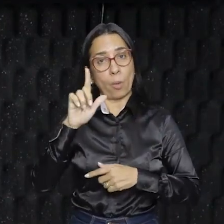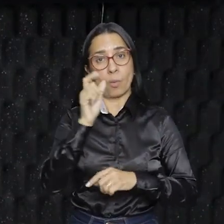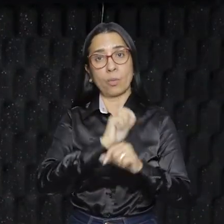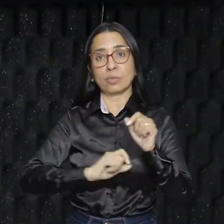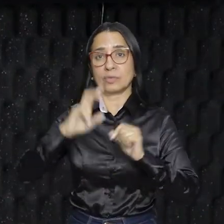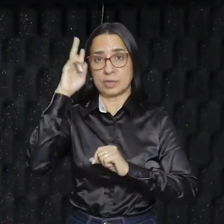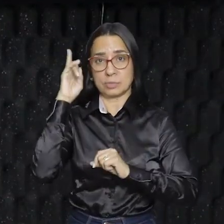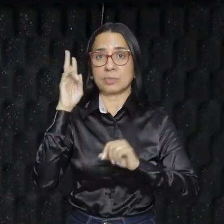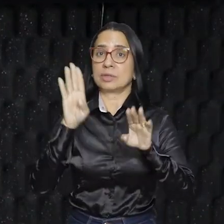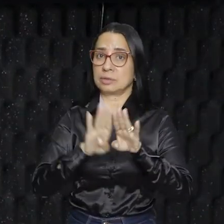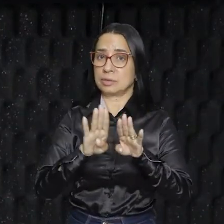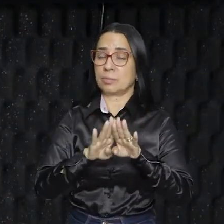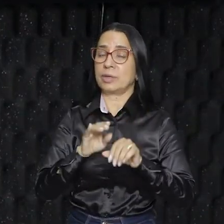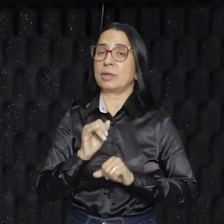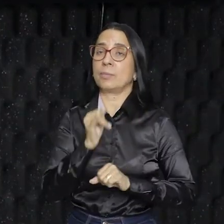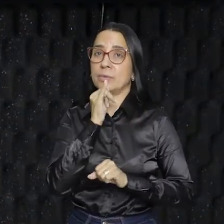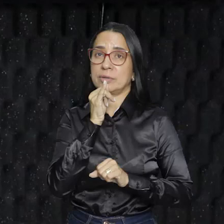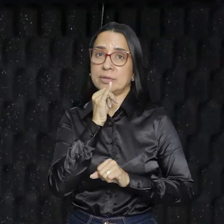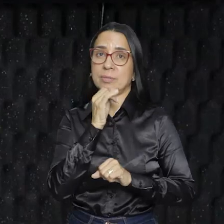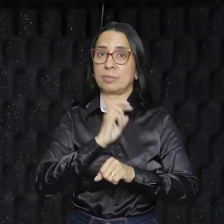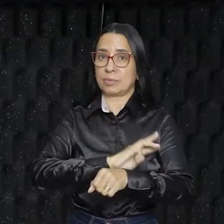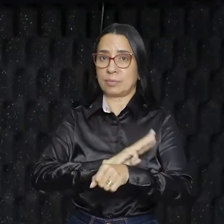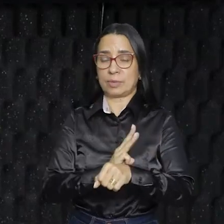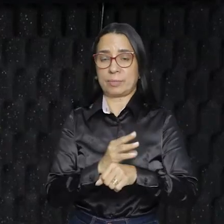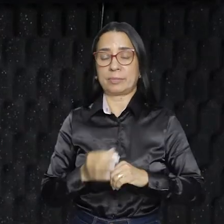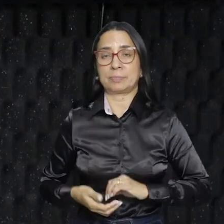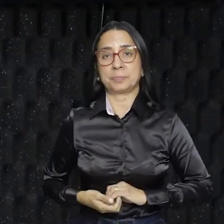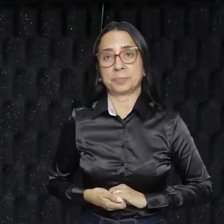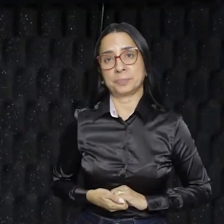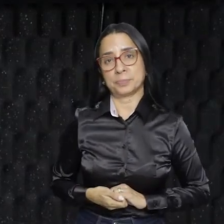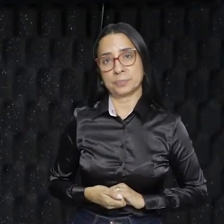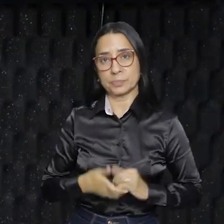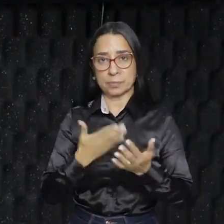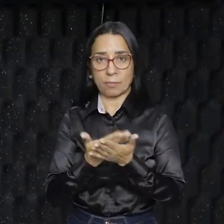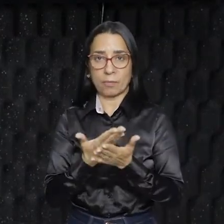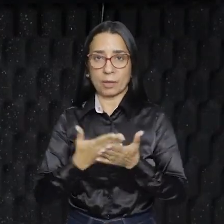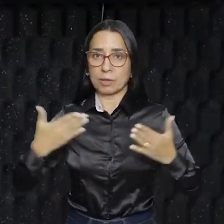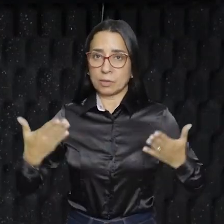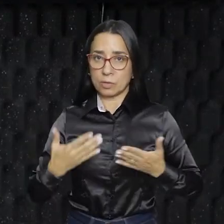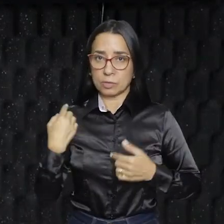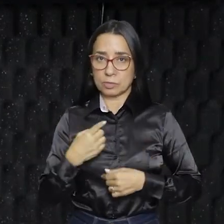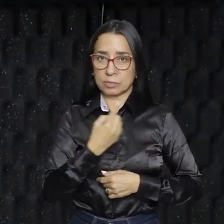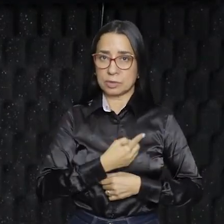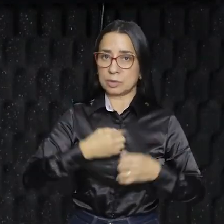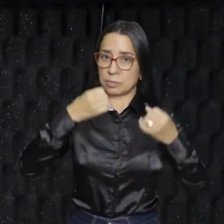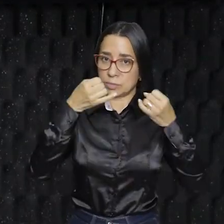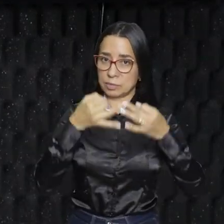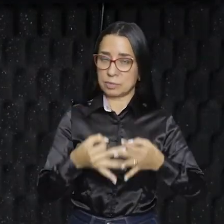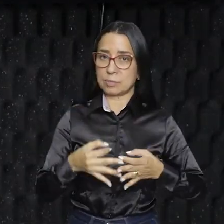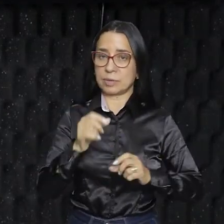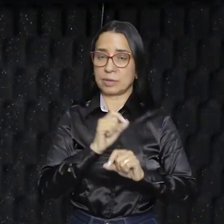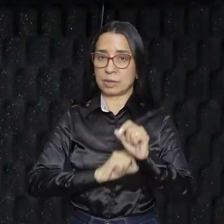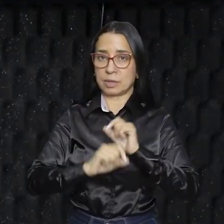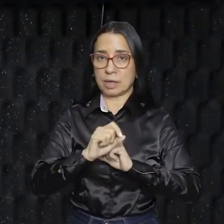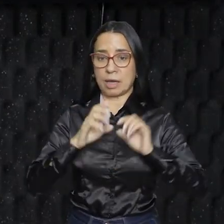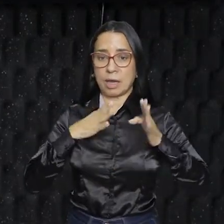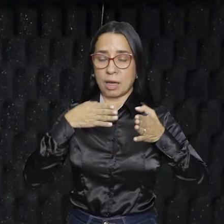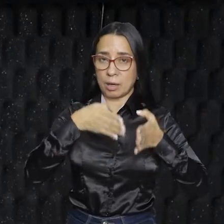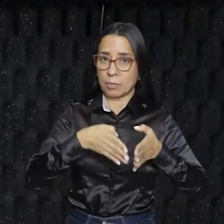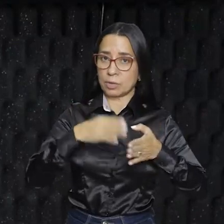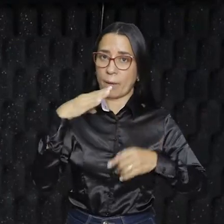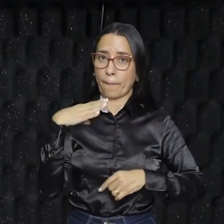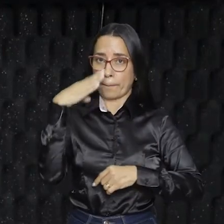de outras universidades, como é o caso da UEMA. Na aula de hoje, nós iremos abordar um dos